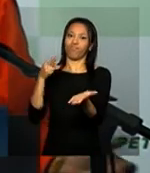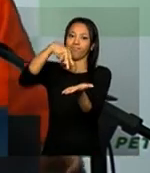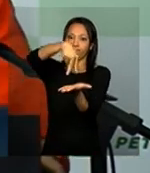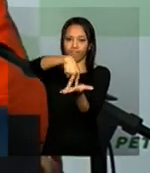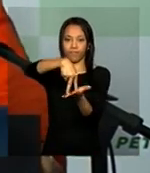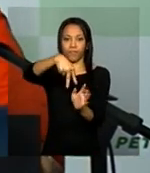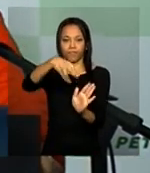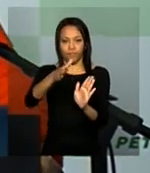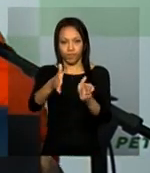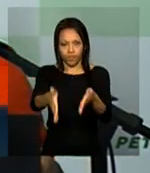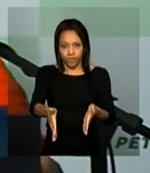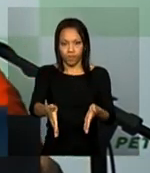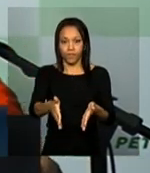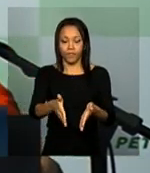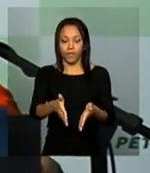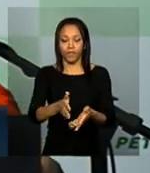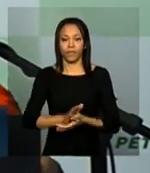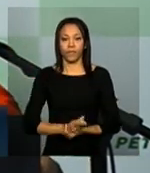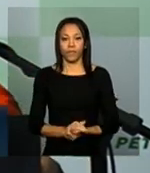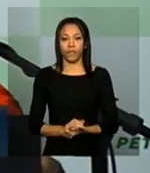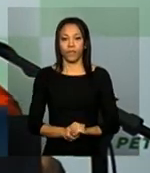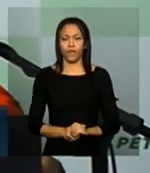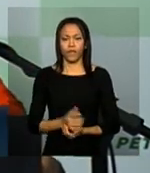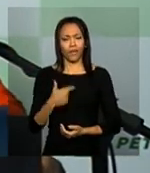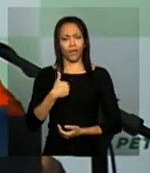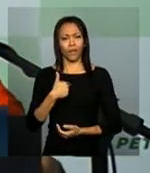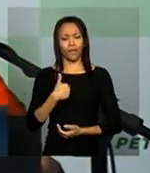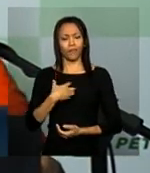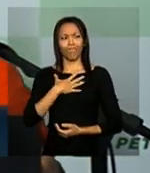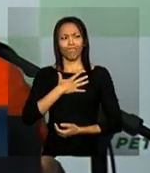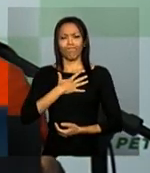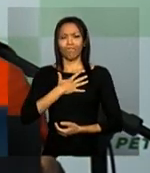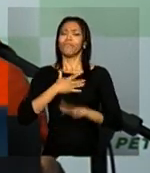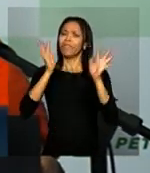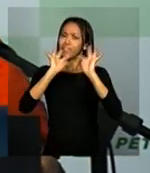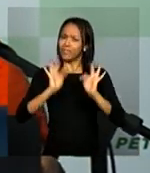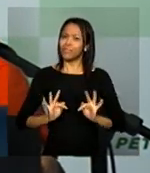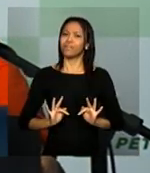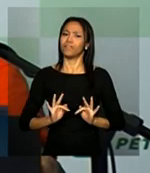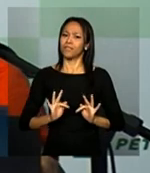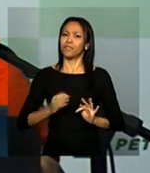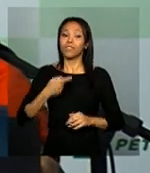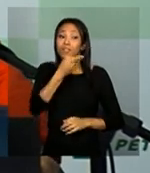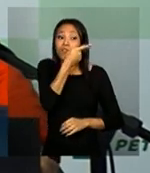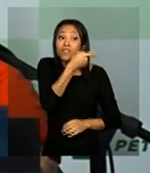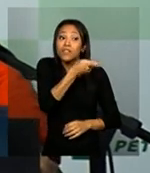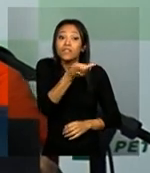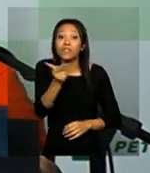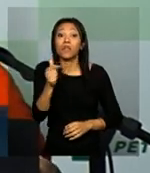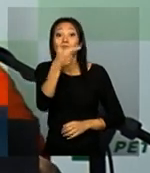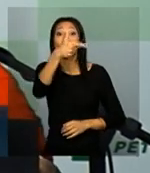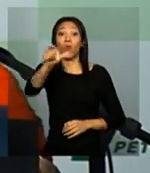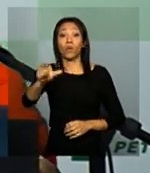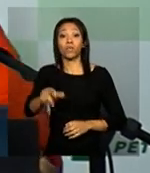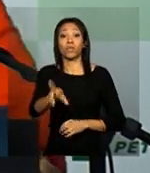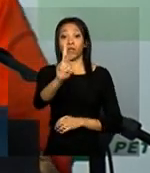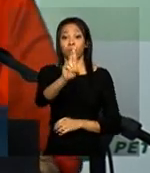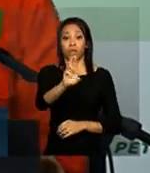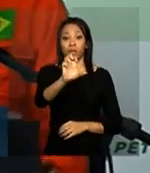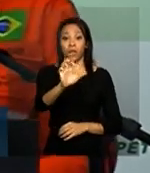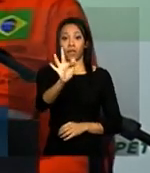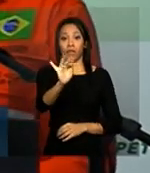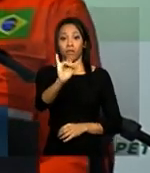E eu fiquei muito feliz de ter visitado também a refinaria Abreu e Lima. Sabe por